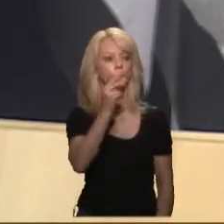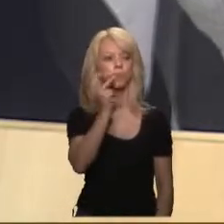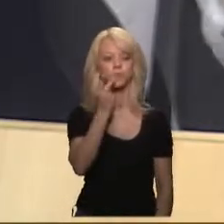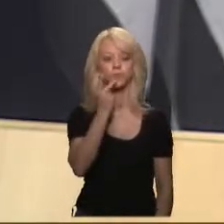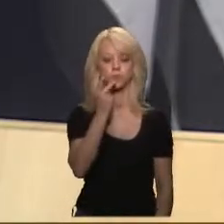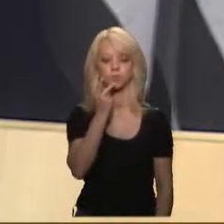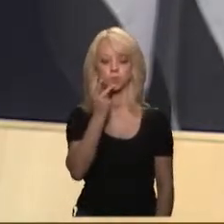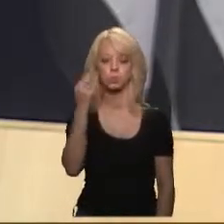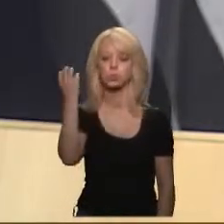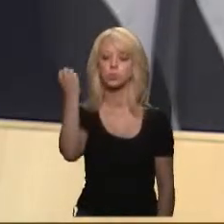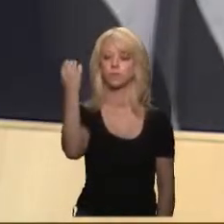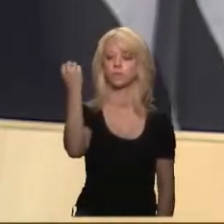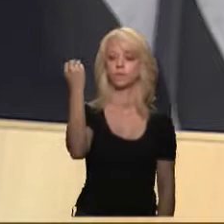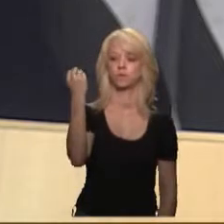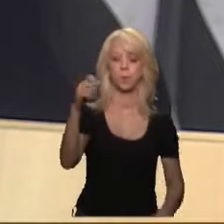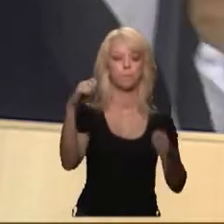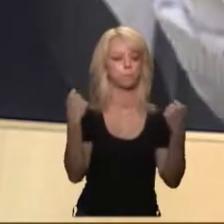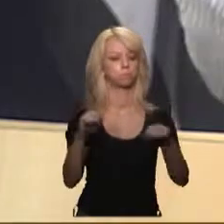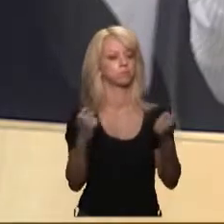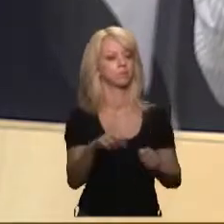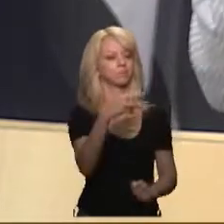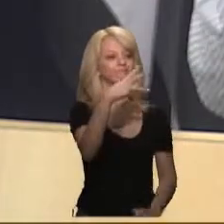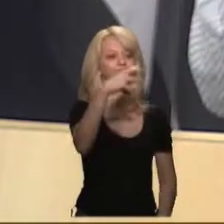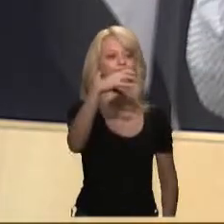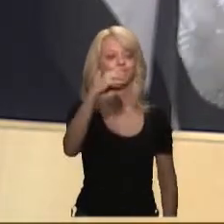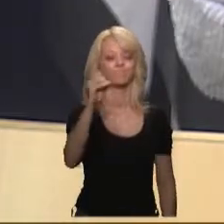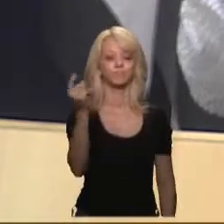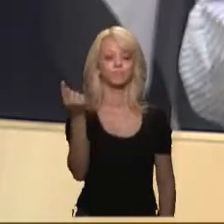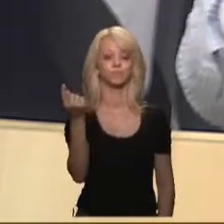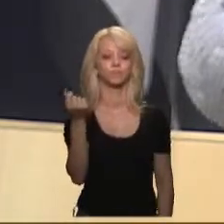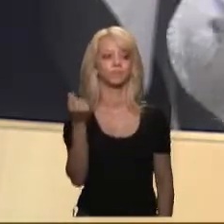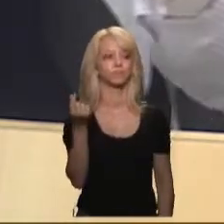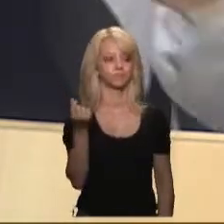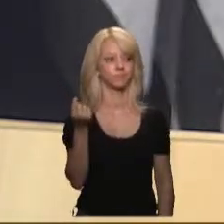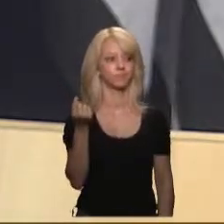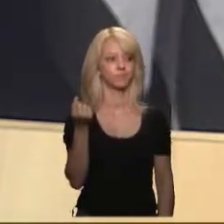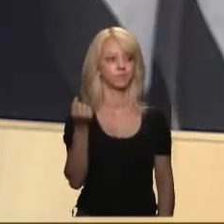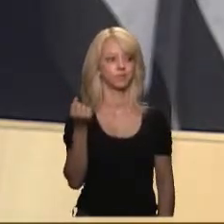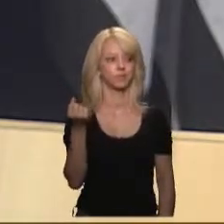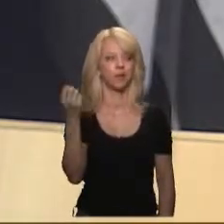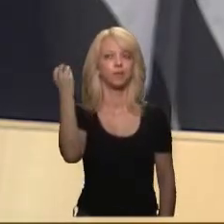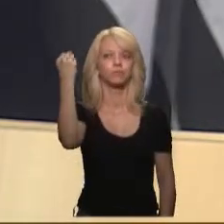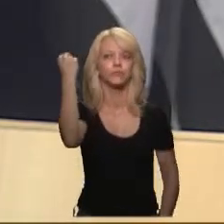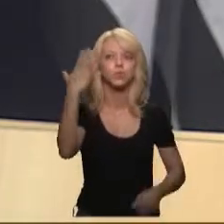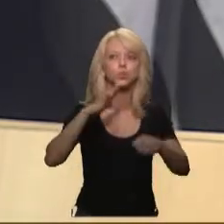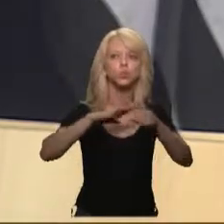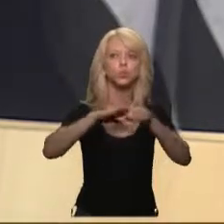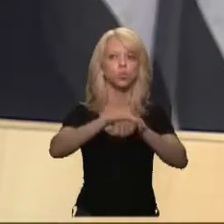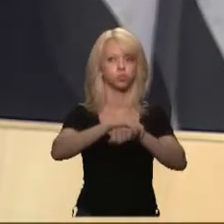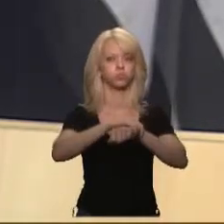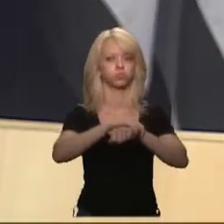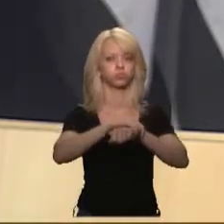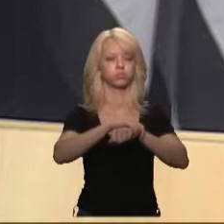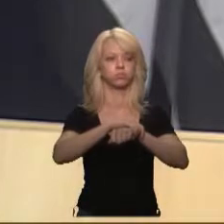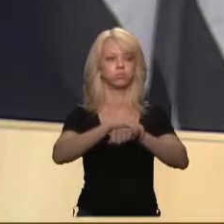para carpir ali. Mandei o rapaz lá pegar a enxada, dei a enxada para ele.